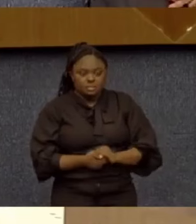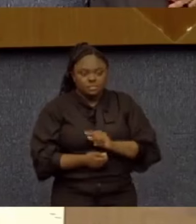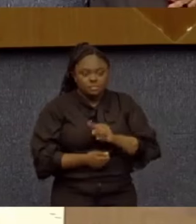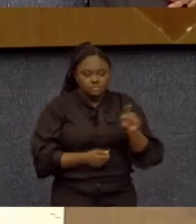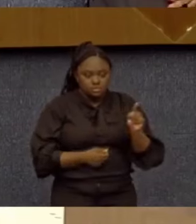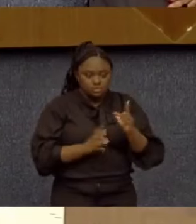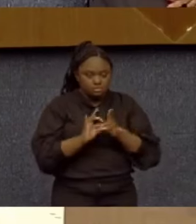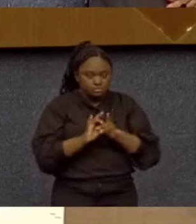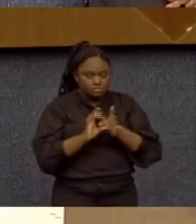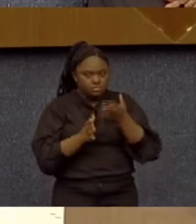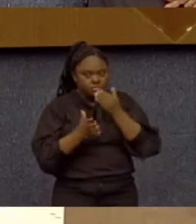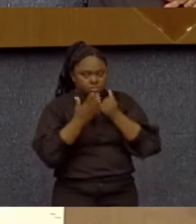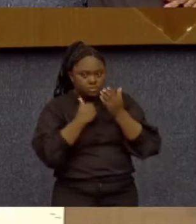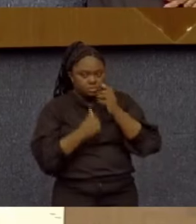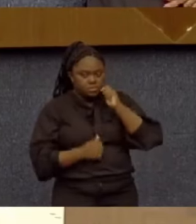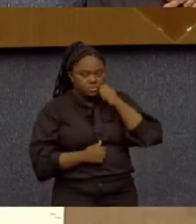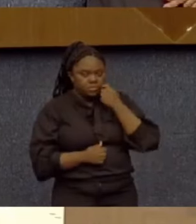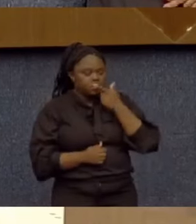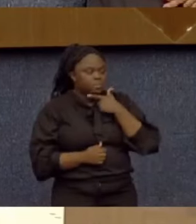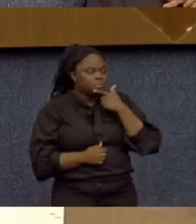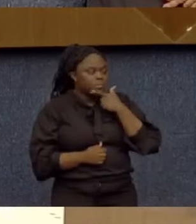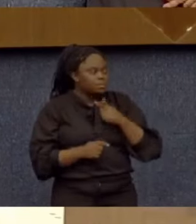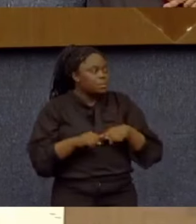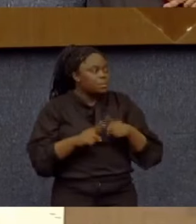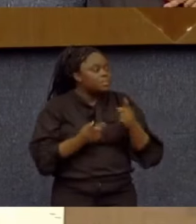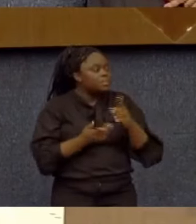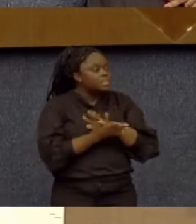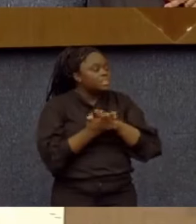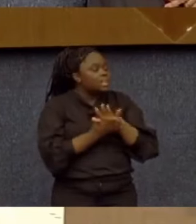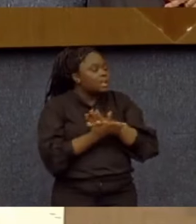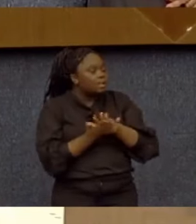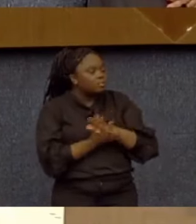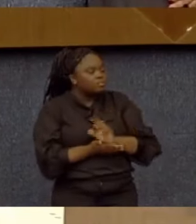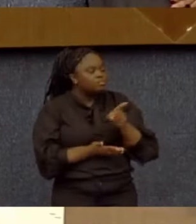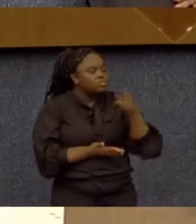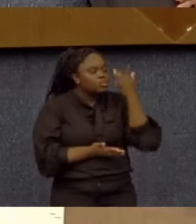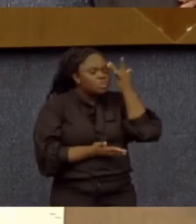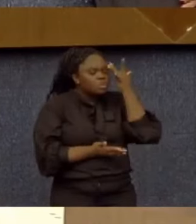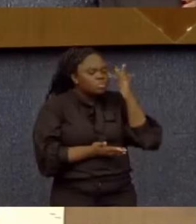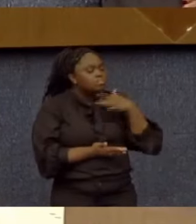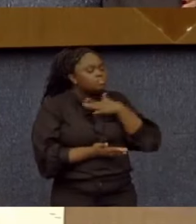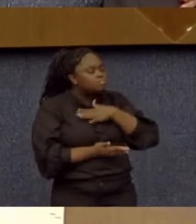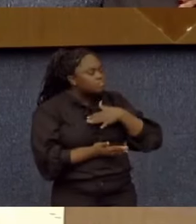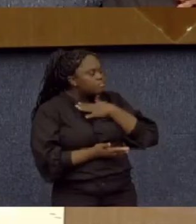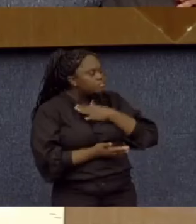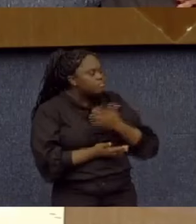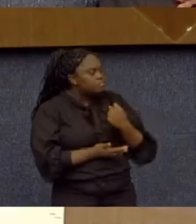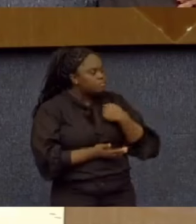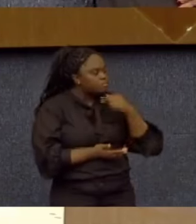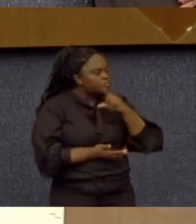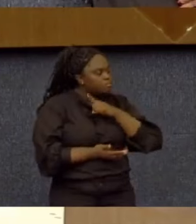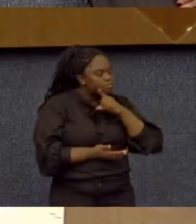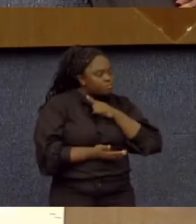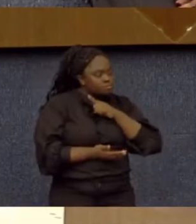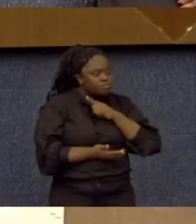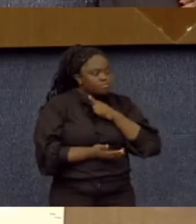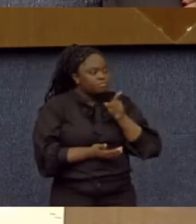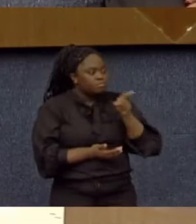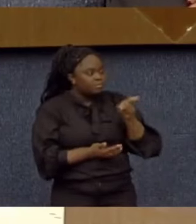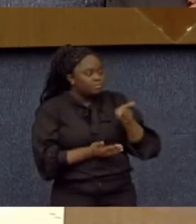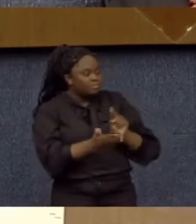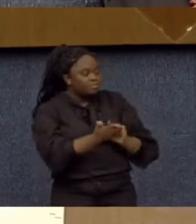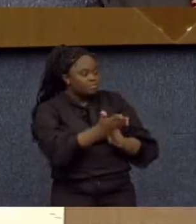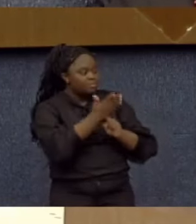pão de queijo. Mas, Magda, você não sabe o prazer que eu tenho, que você está